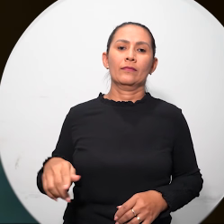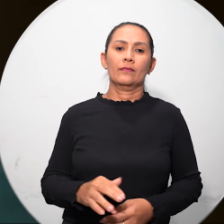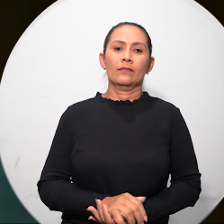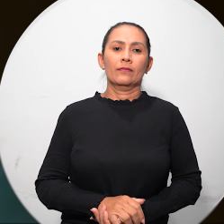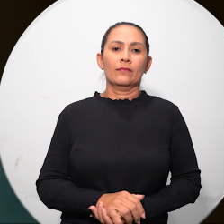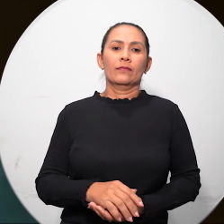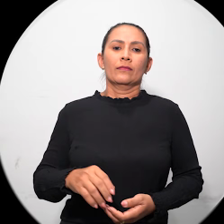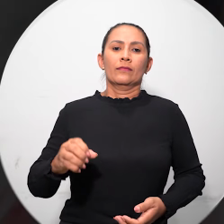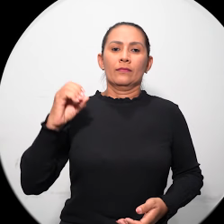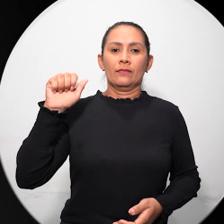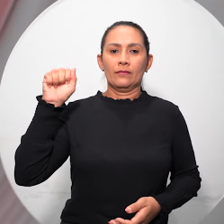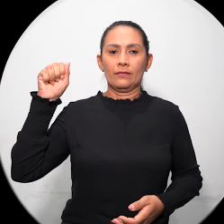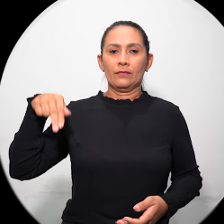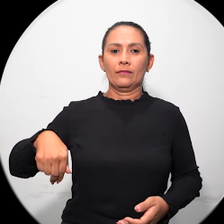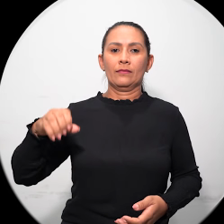No ano de